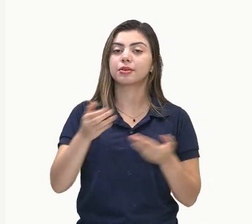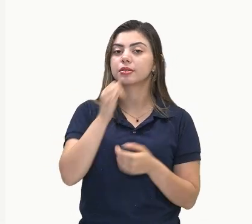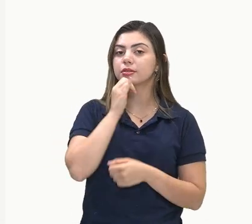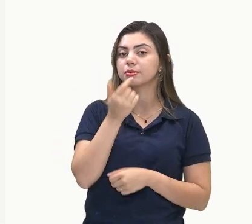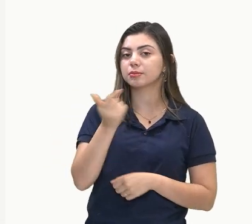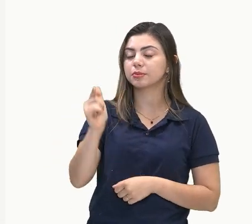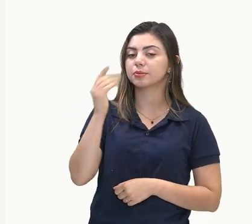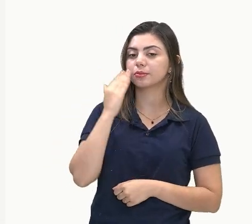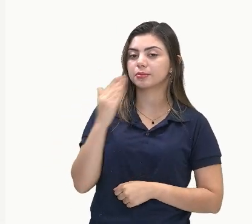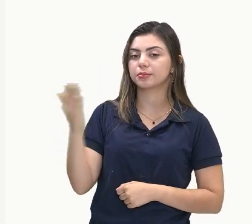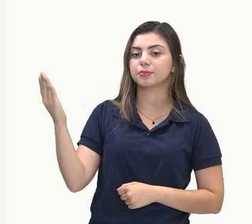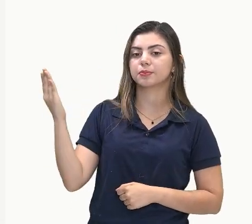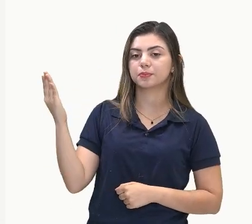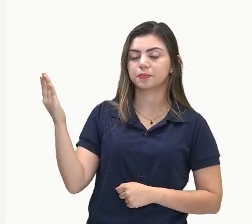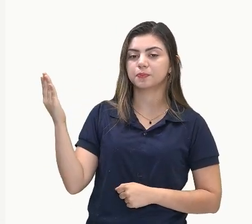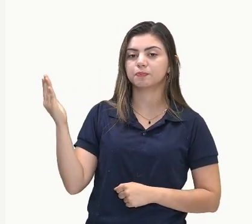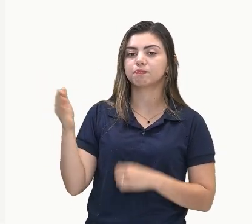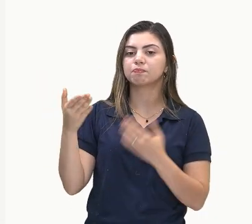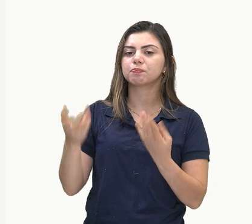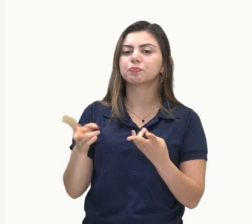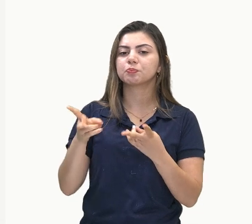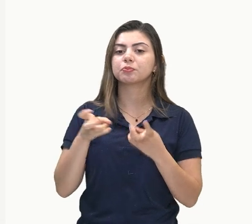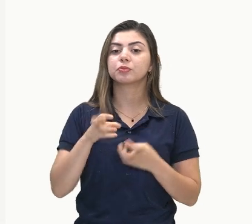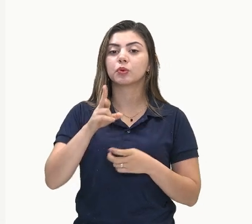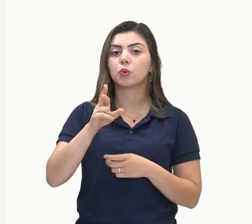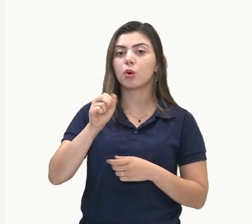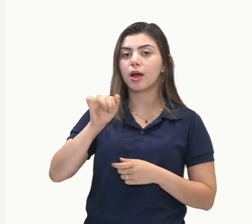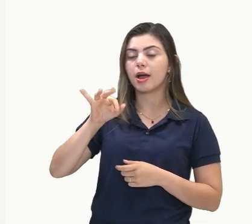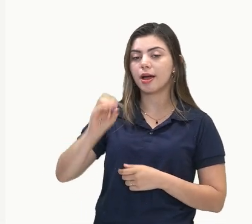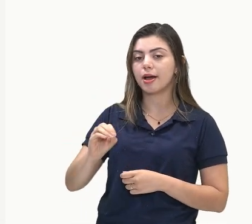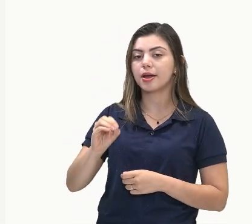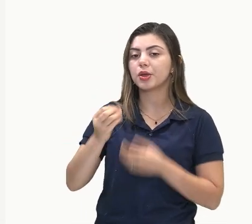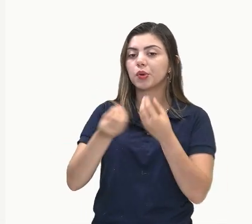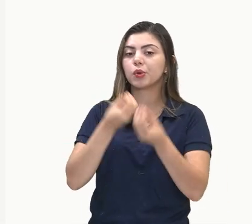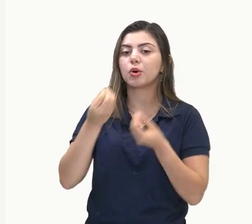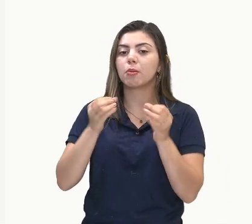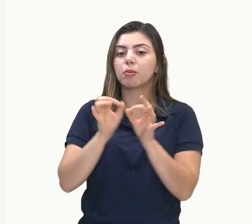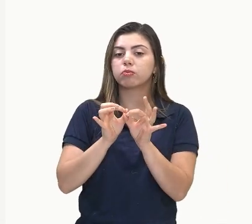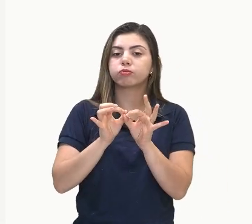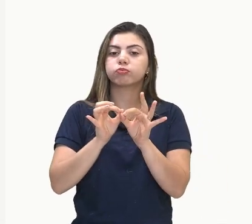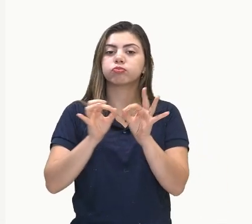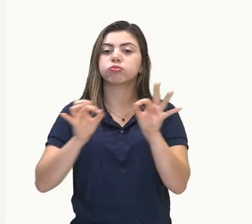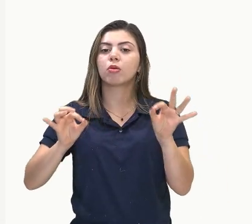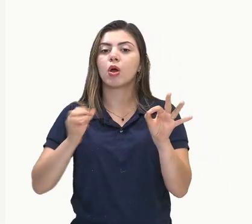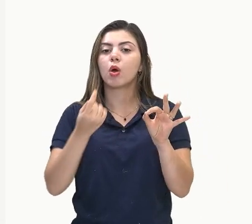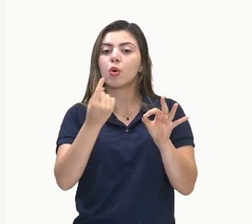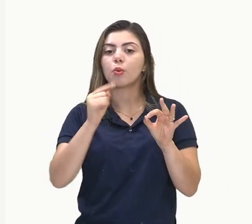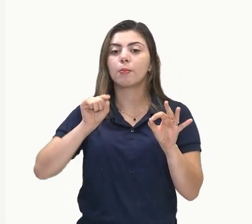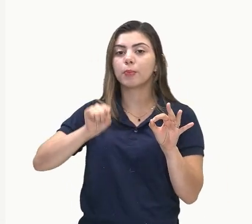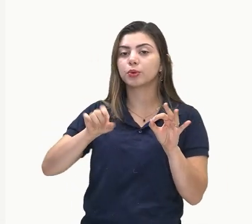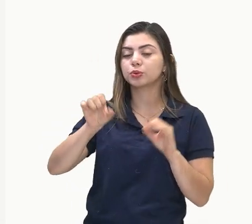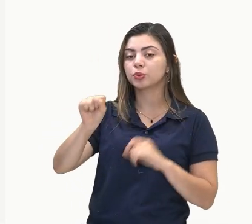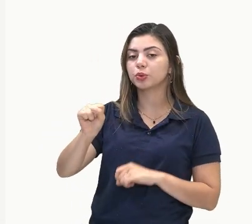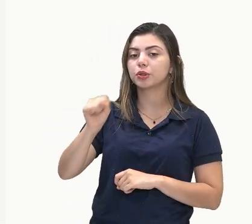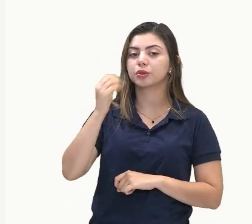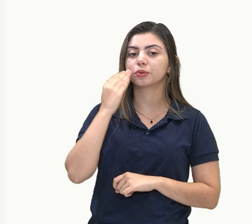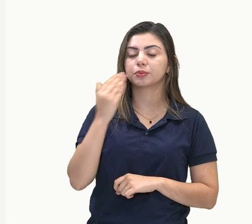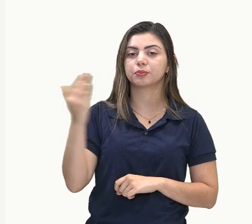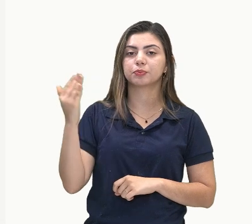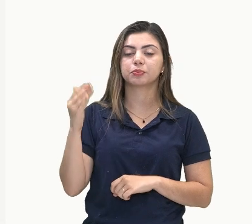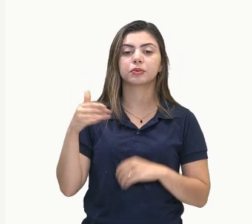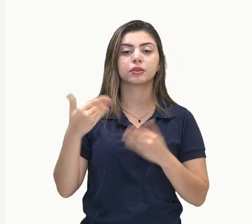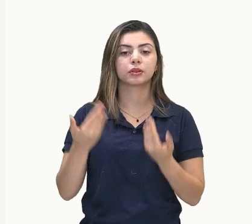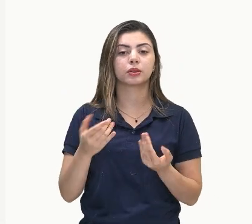seguinte, que o raio, né, a distância aqui, ó, é 1,8. A distância